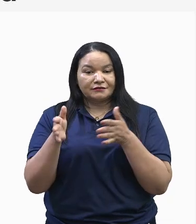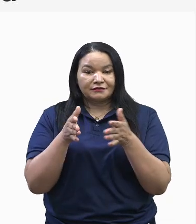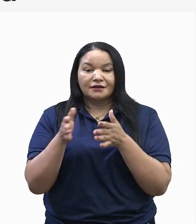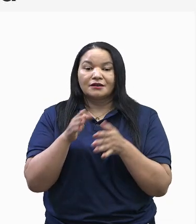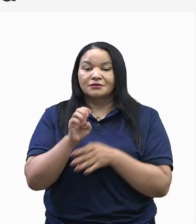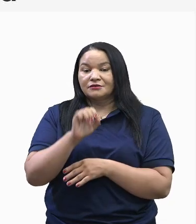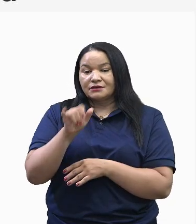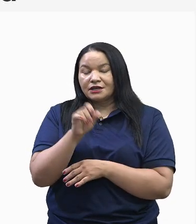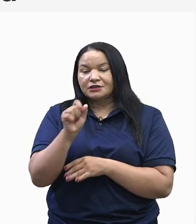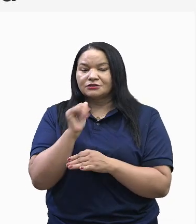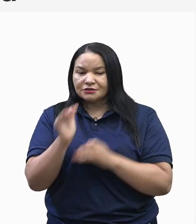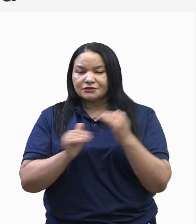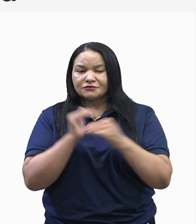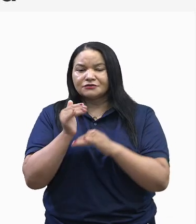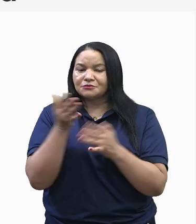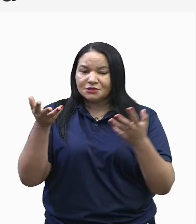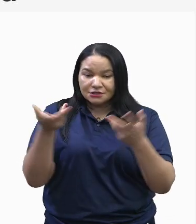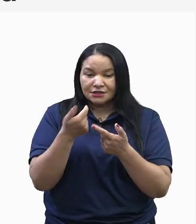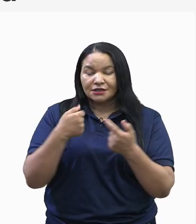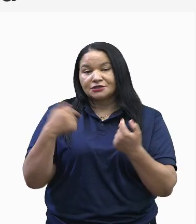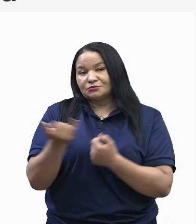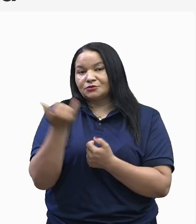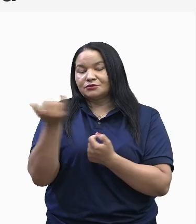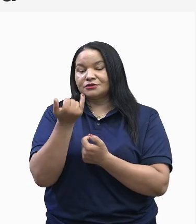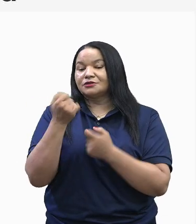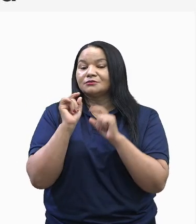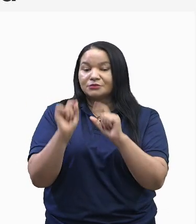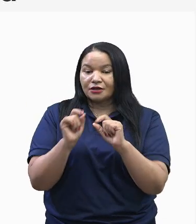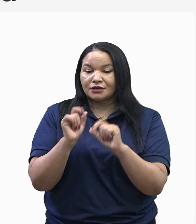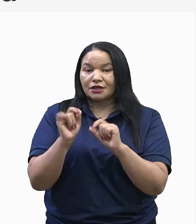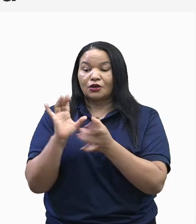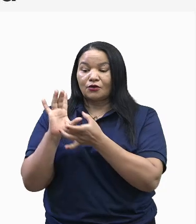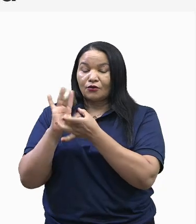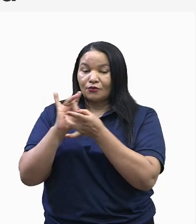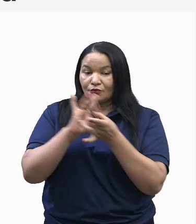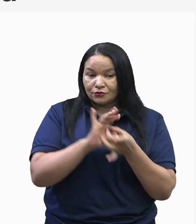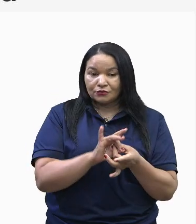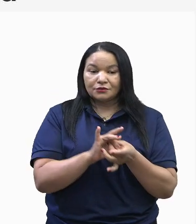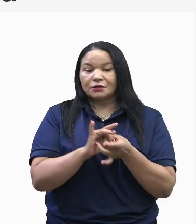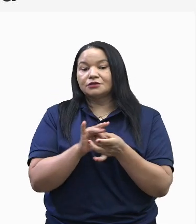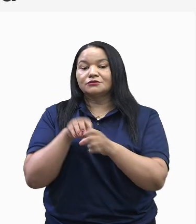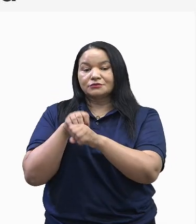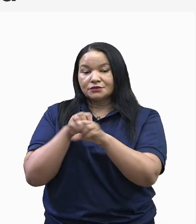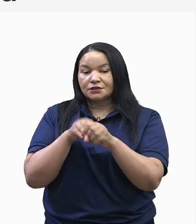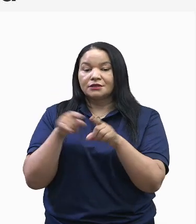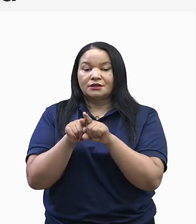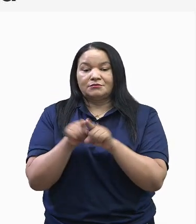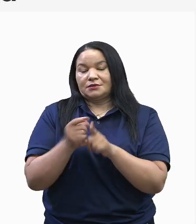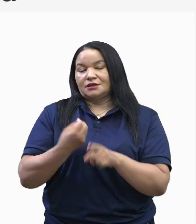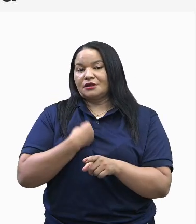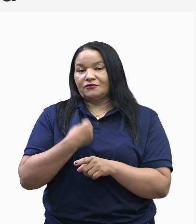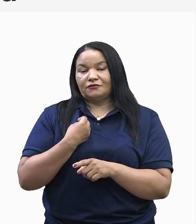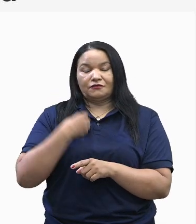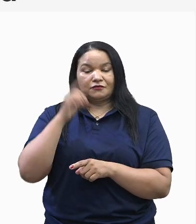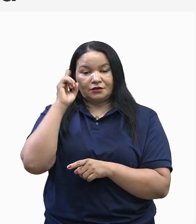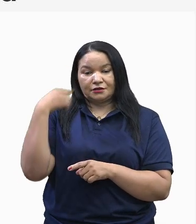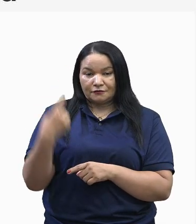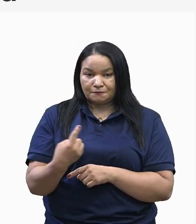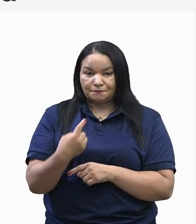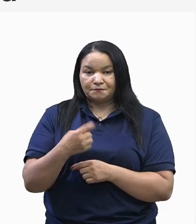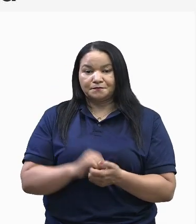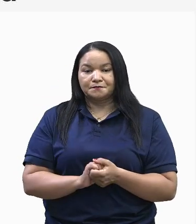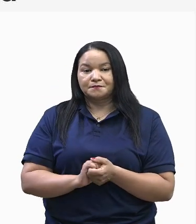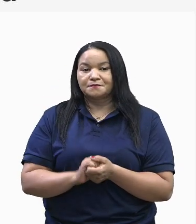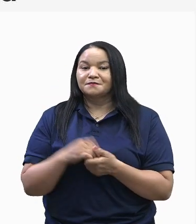EJA, desenvolver habilidades essenciais no contexto educacional e na vida cotidiana.